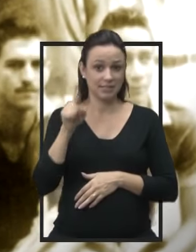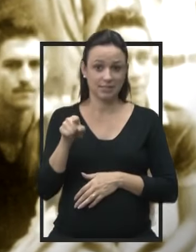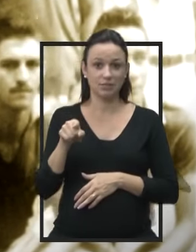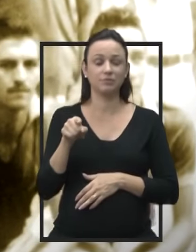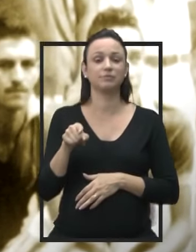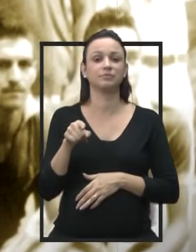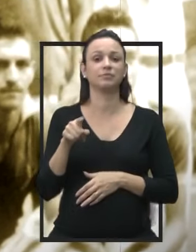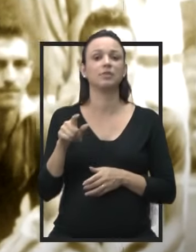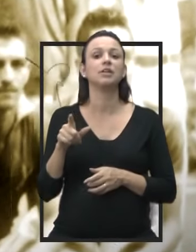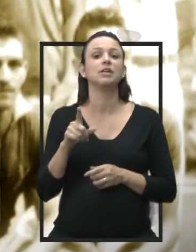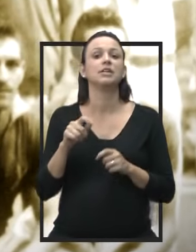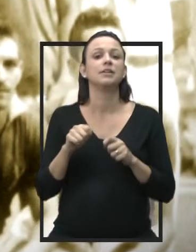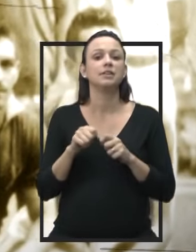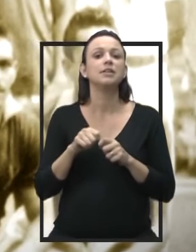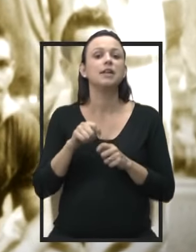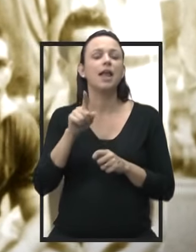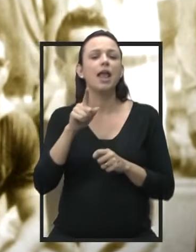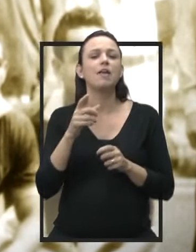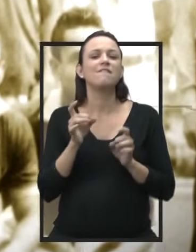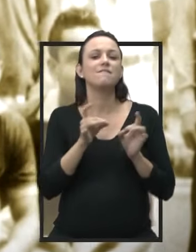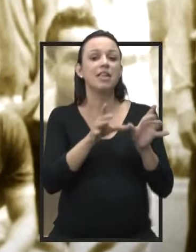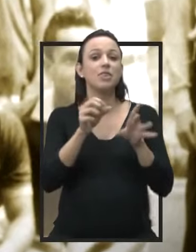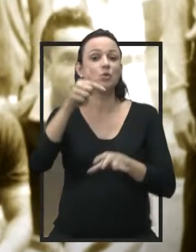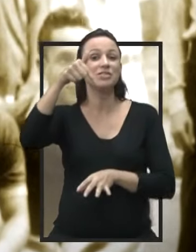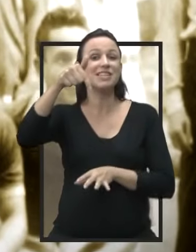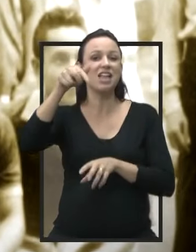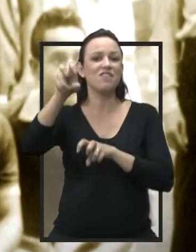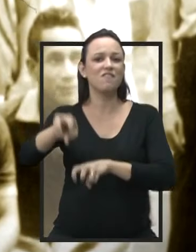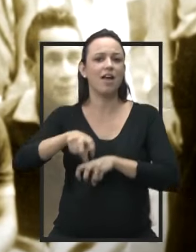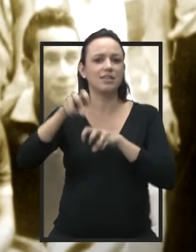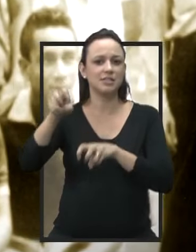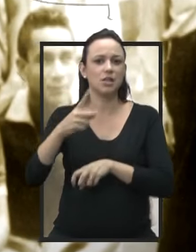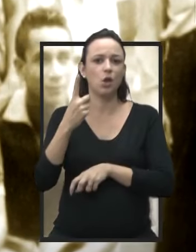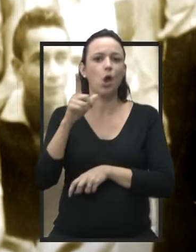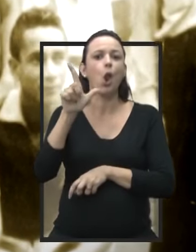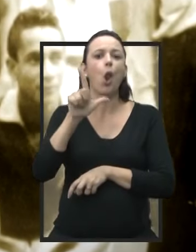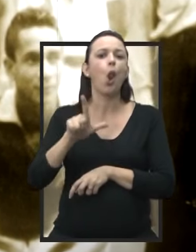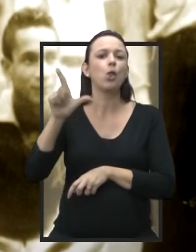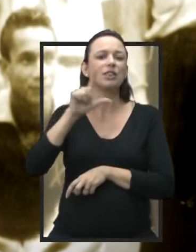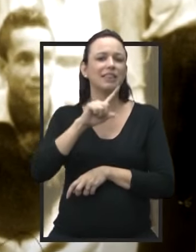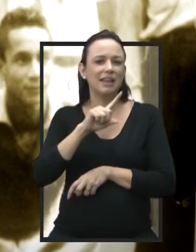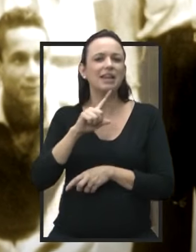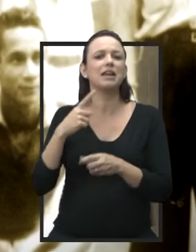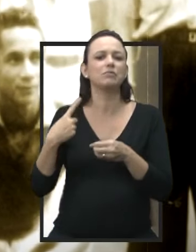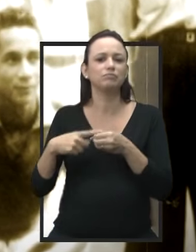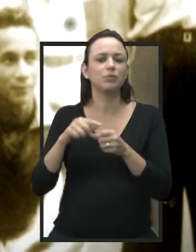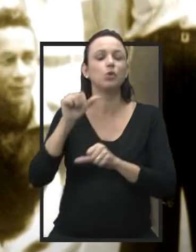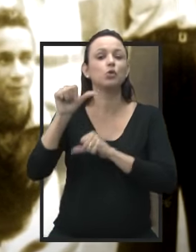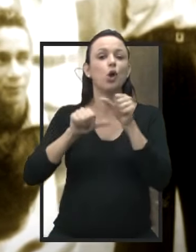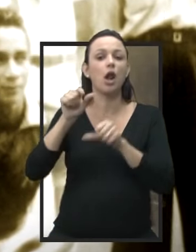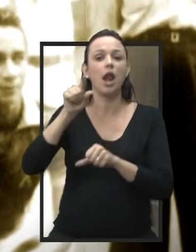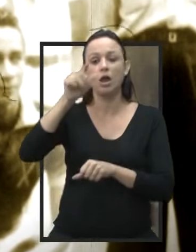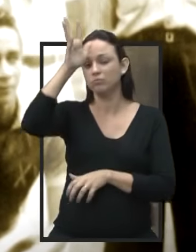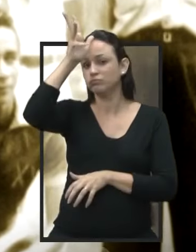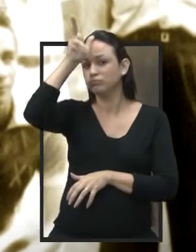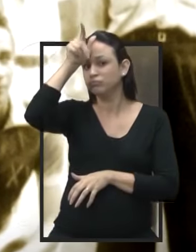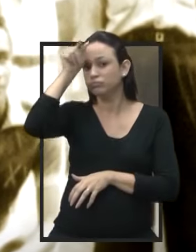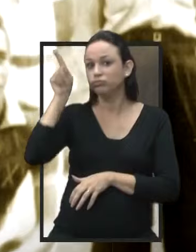Zezinho Magalhães teria se desfeito de 7 fazendas, uma delas em Londrina, para tornar o Galo e